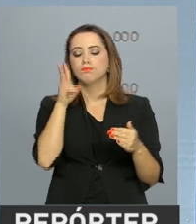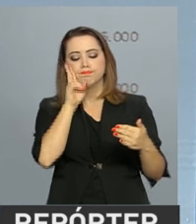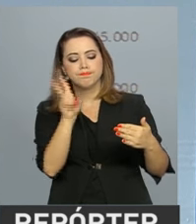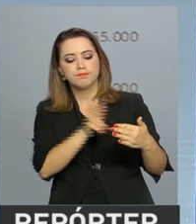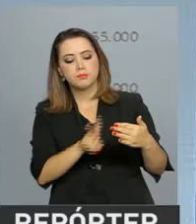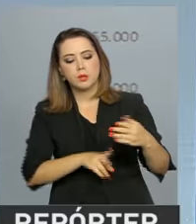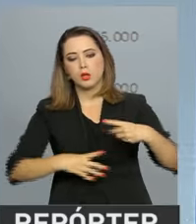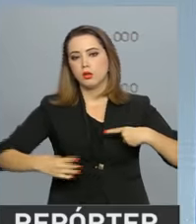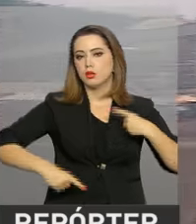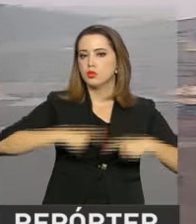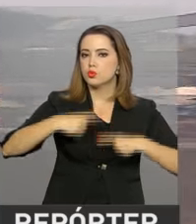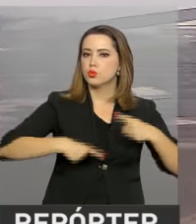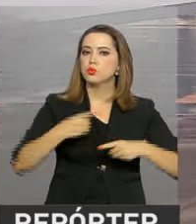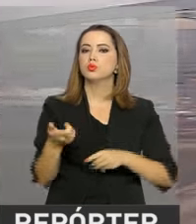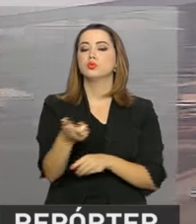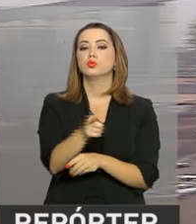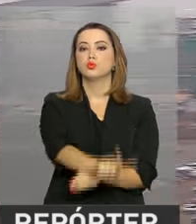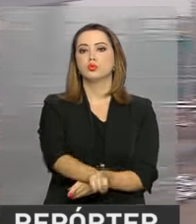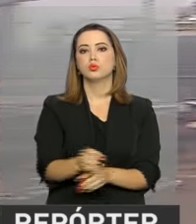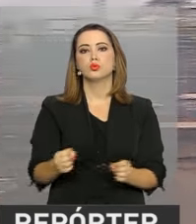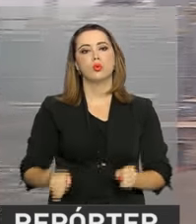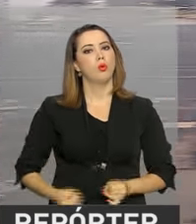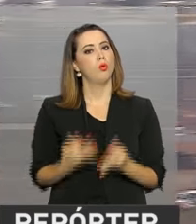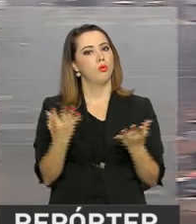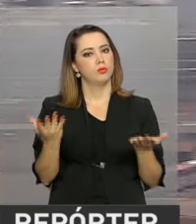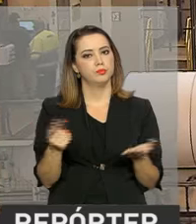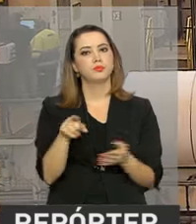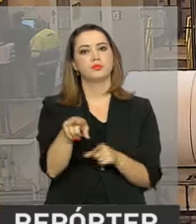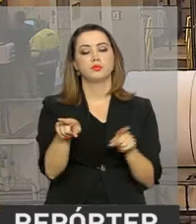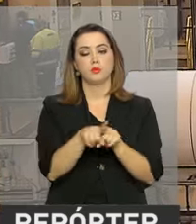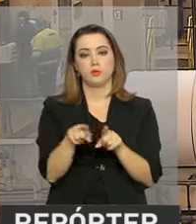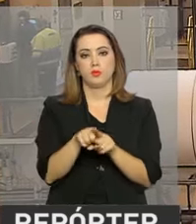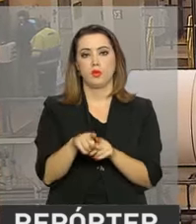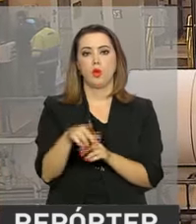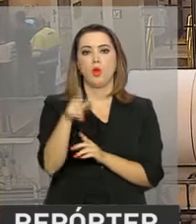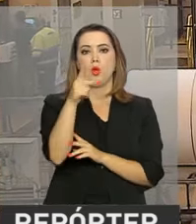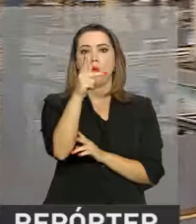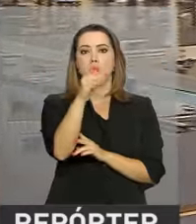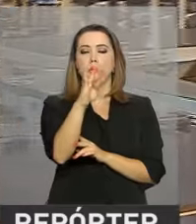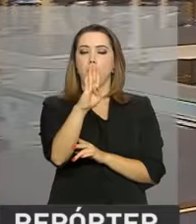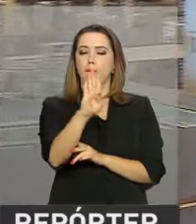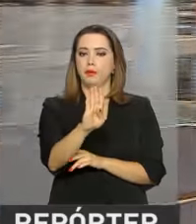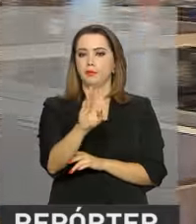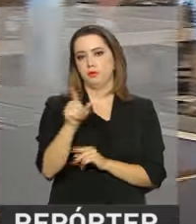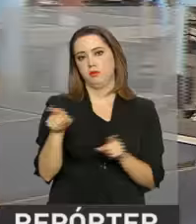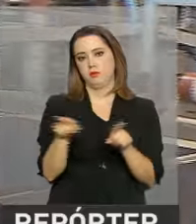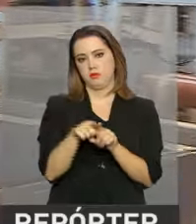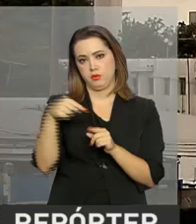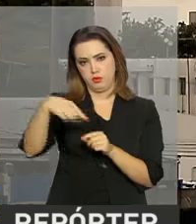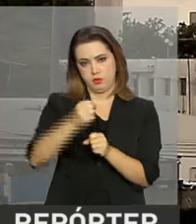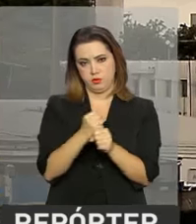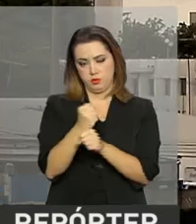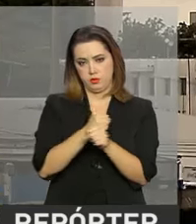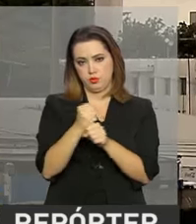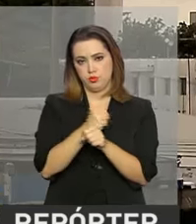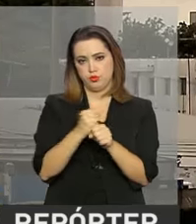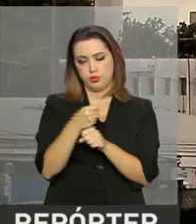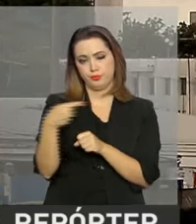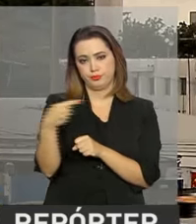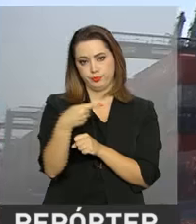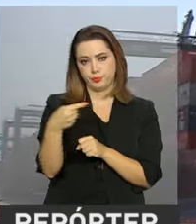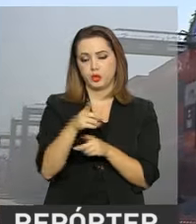rediscussão das despesas segundo o governo o produto interno bruto que vai ficar negativo neste ano deve crescer